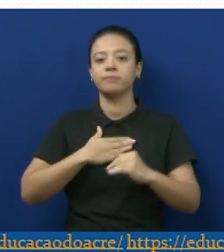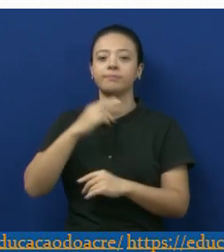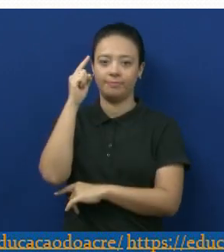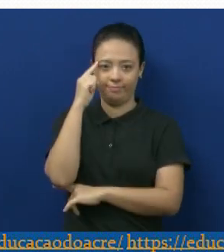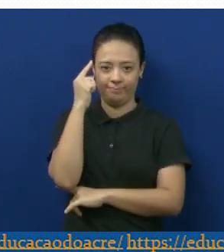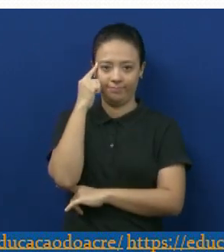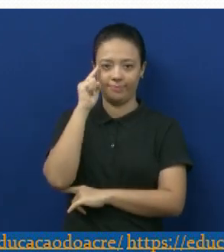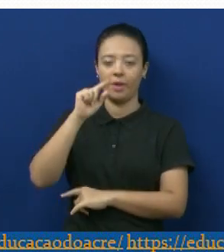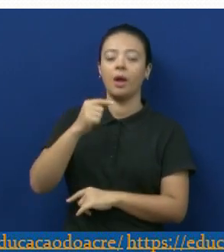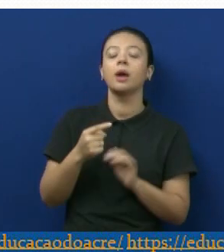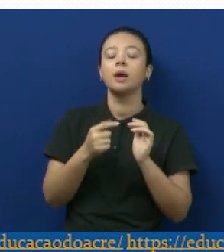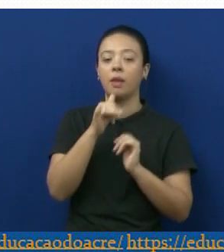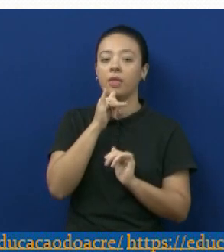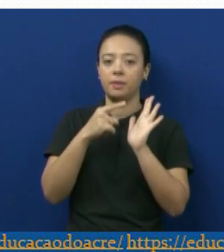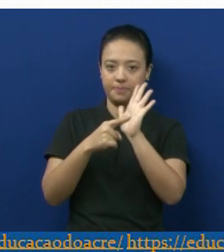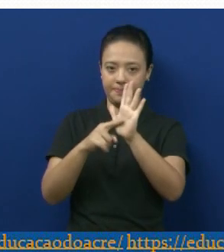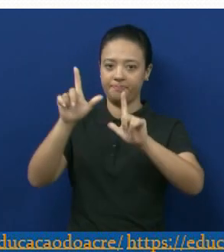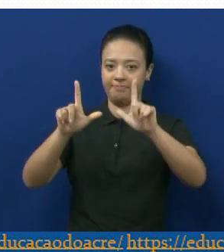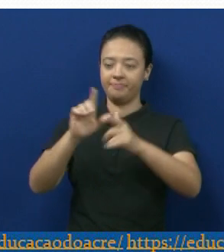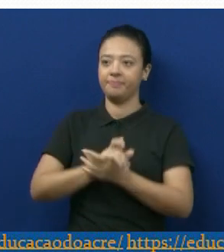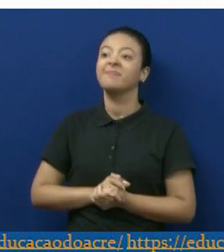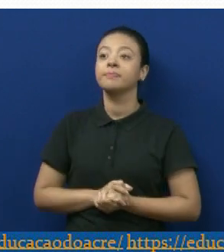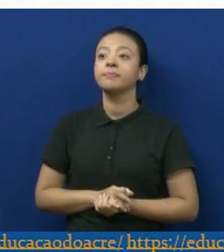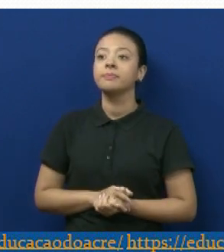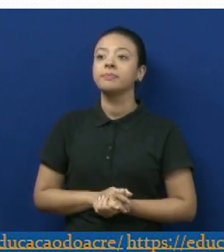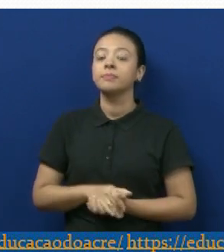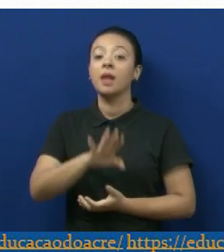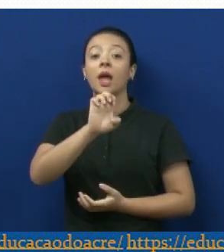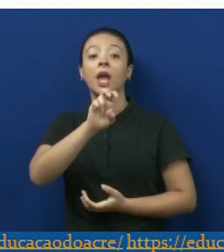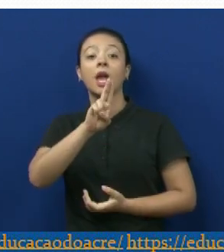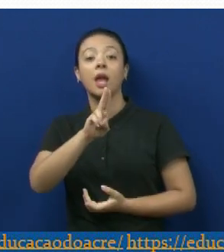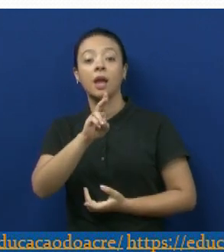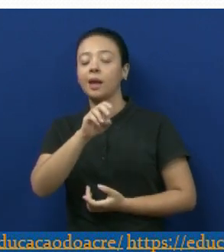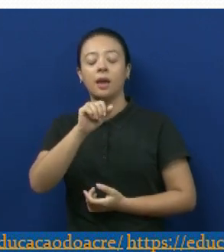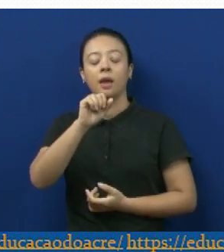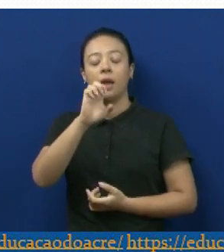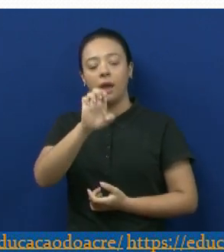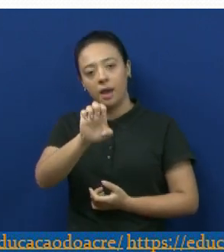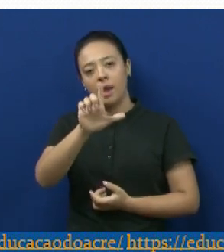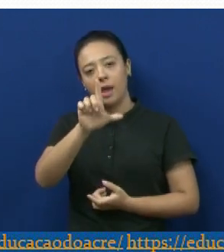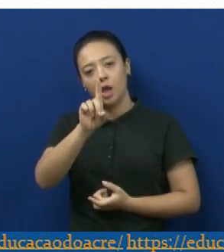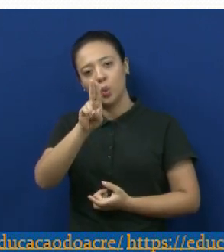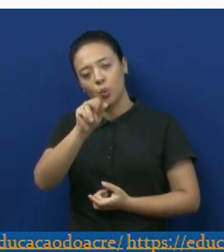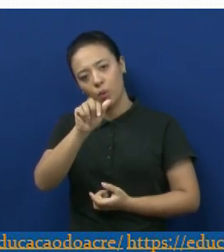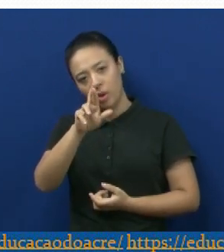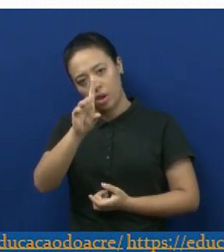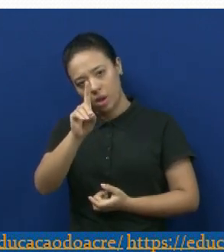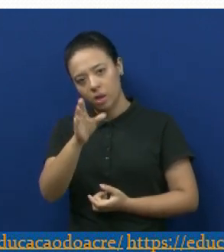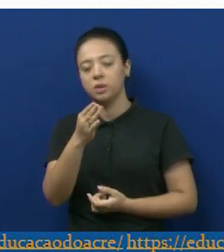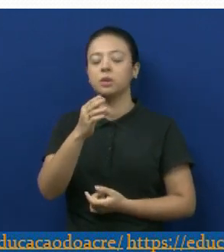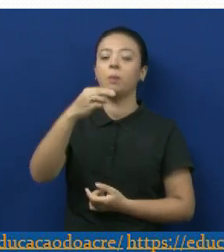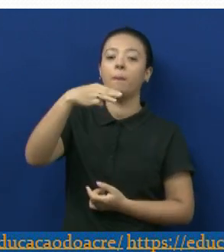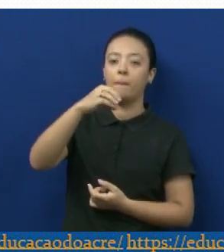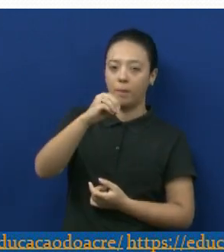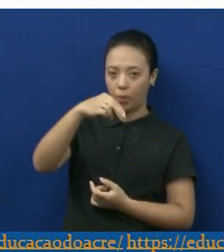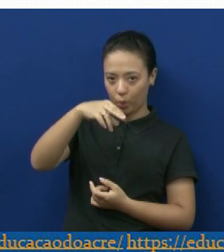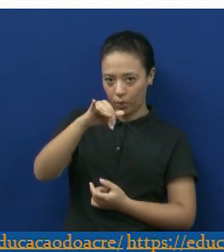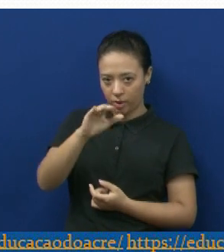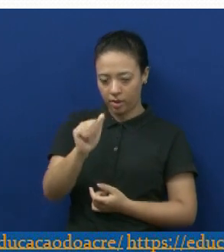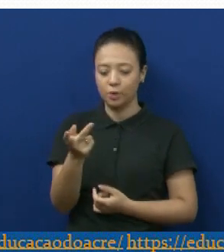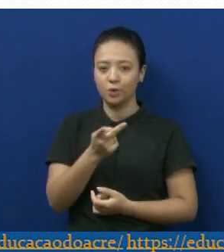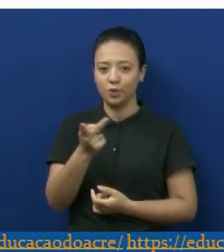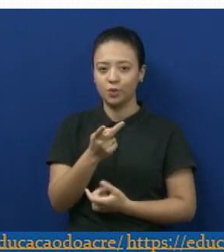figura de linguagem é a hipérbole. Eu utilizo todas as vezes que eu tenho a intenção de exagerar para denotar